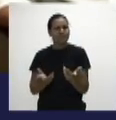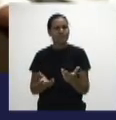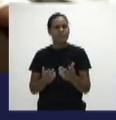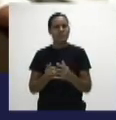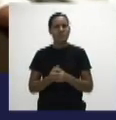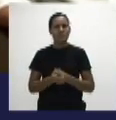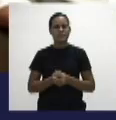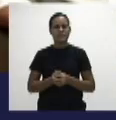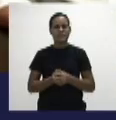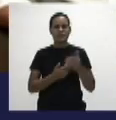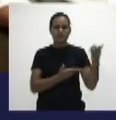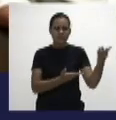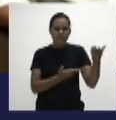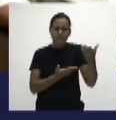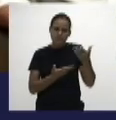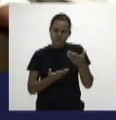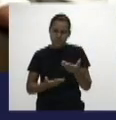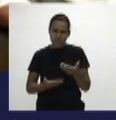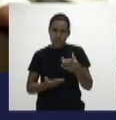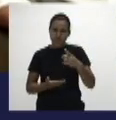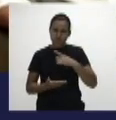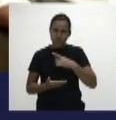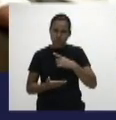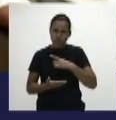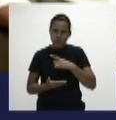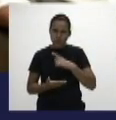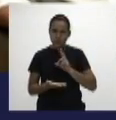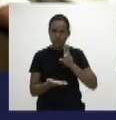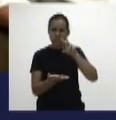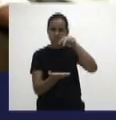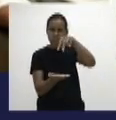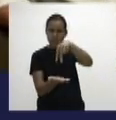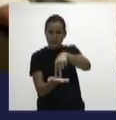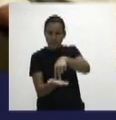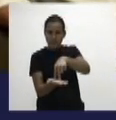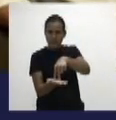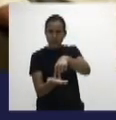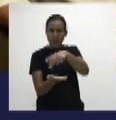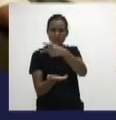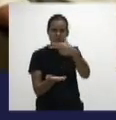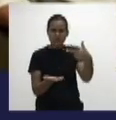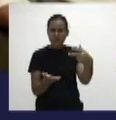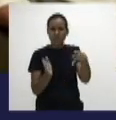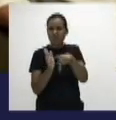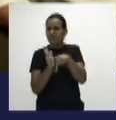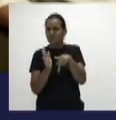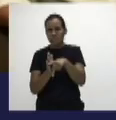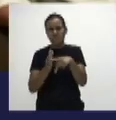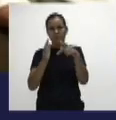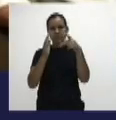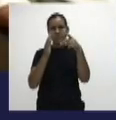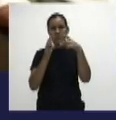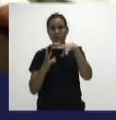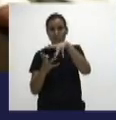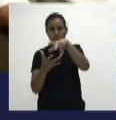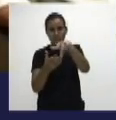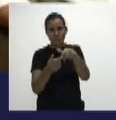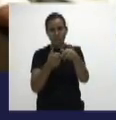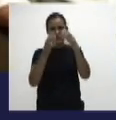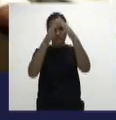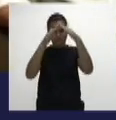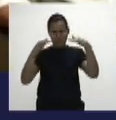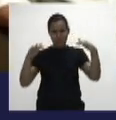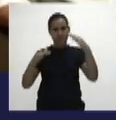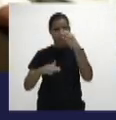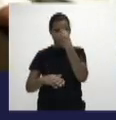tava conversando antes sobre essa questão de Que bom não é porque você era criança você trouxe Olha o havia um protagonismo uma atração do universo circense e